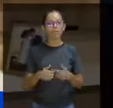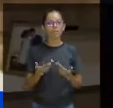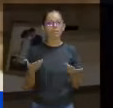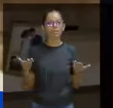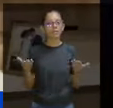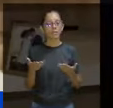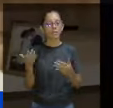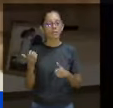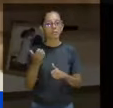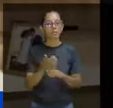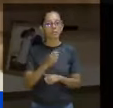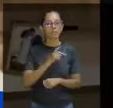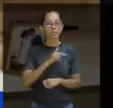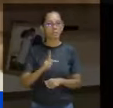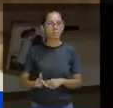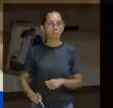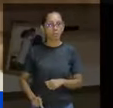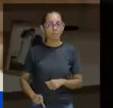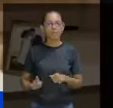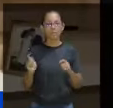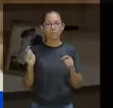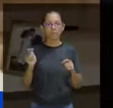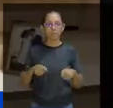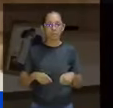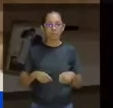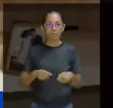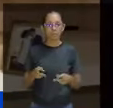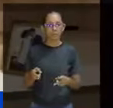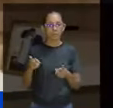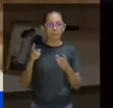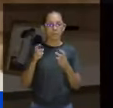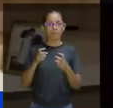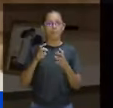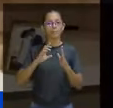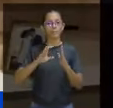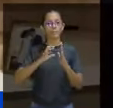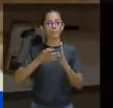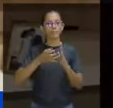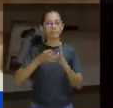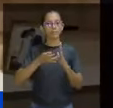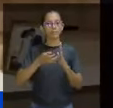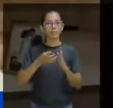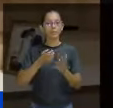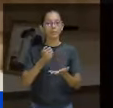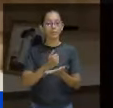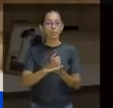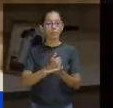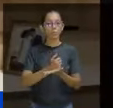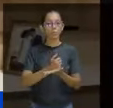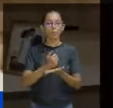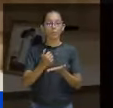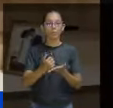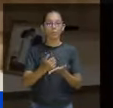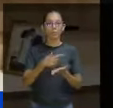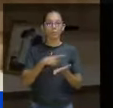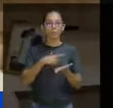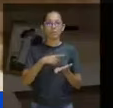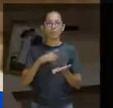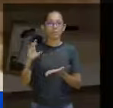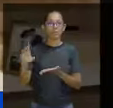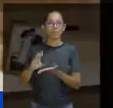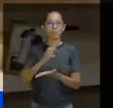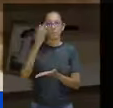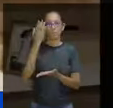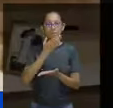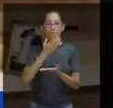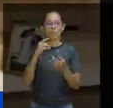a presidência do MDB, ela já verificou que inexistiam no partido os documentos necessários para a prestação de contas do ano